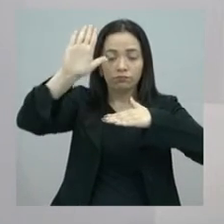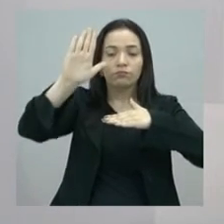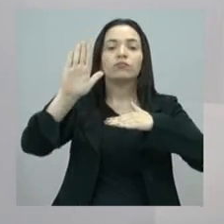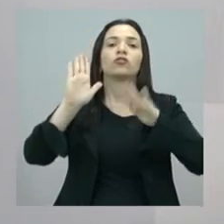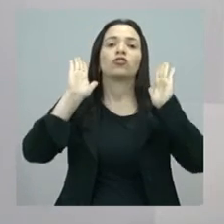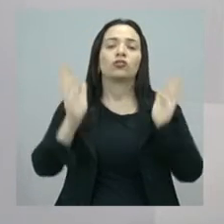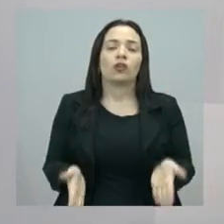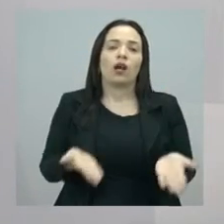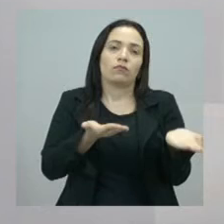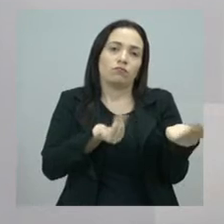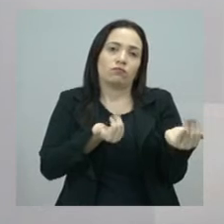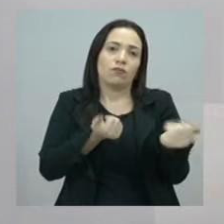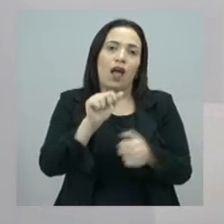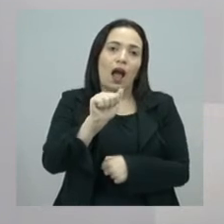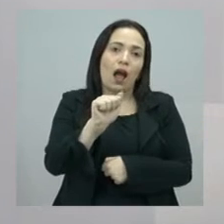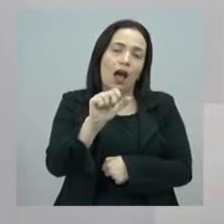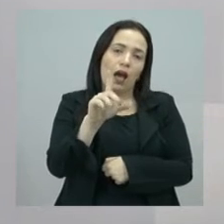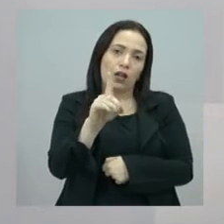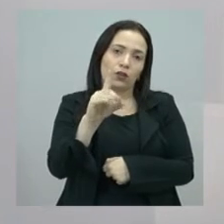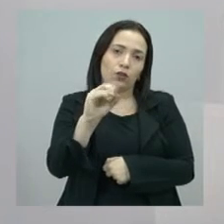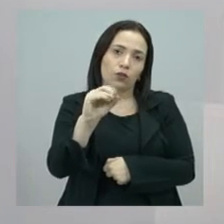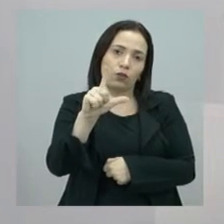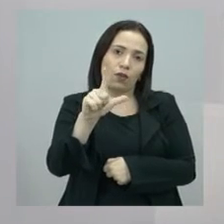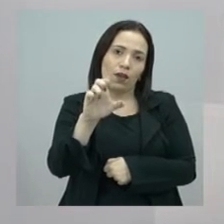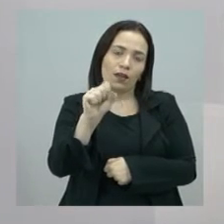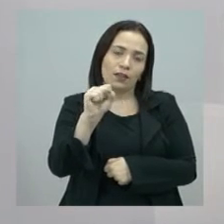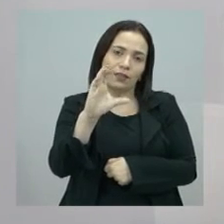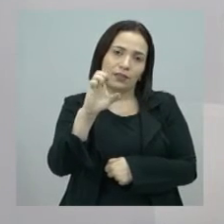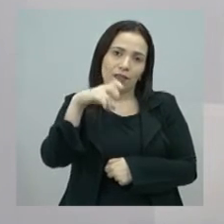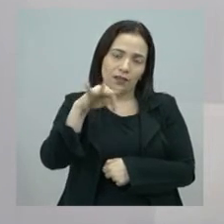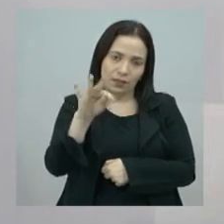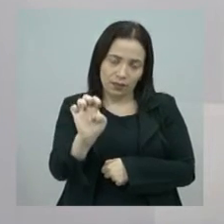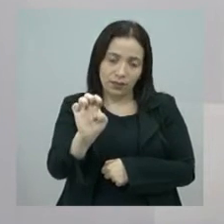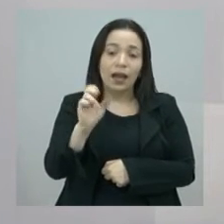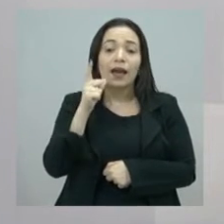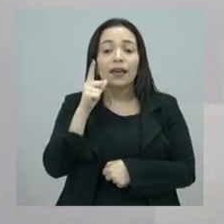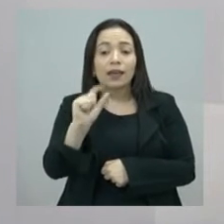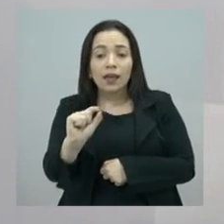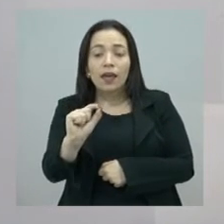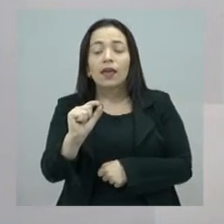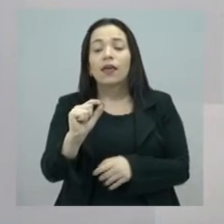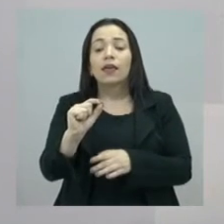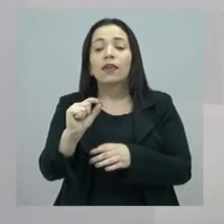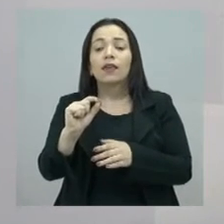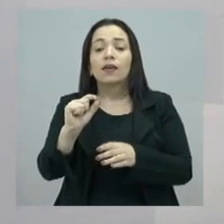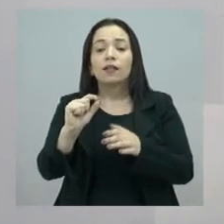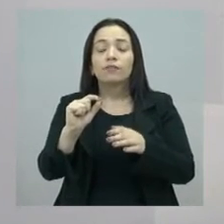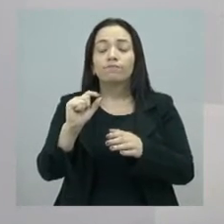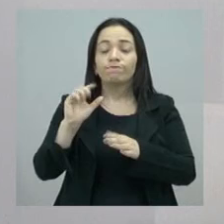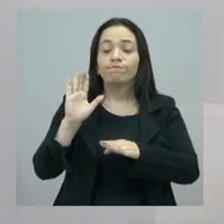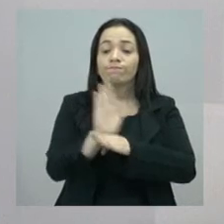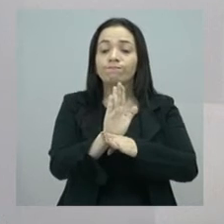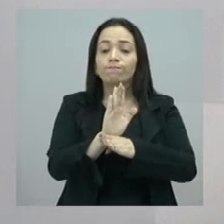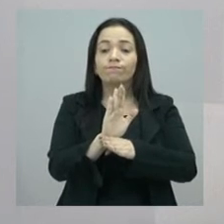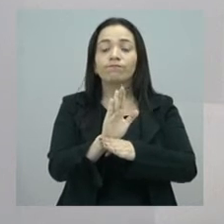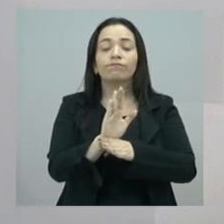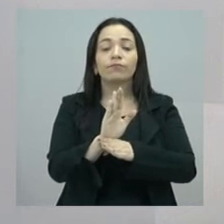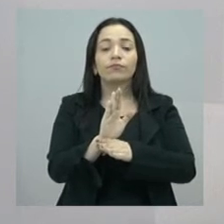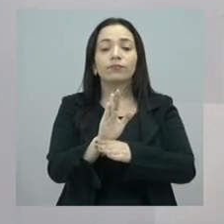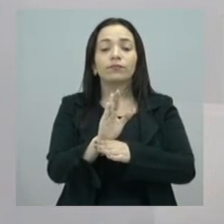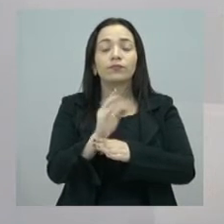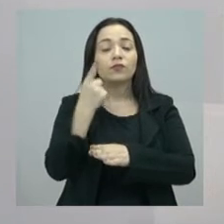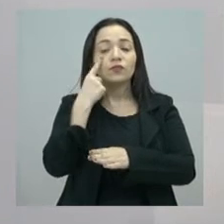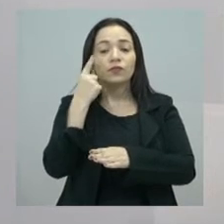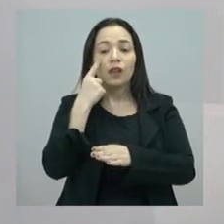um adolescente. E sendo um adolescente, quem irá adotar as providências, irá julgar a conduta